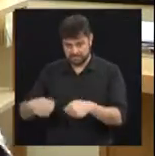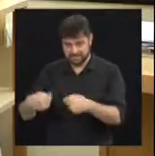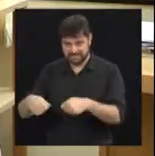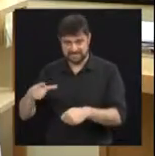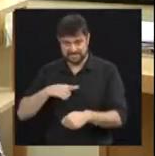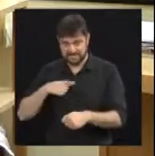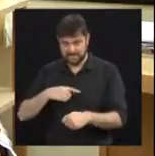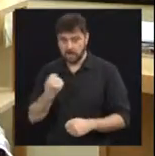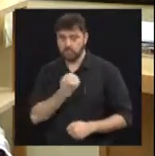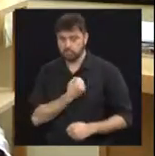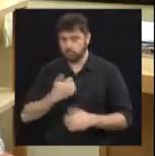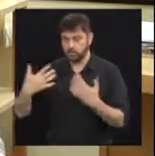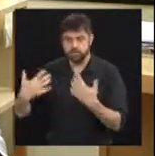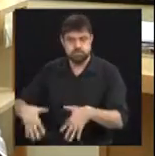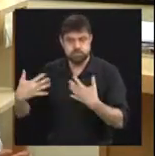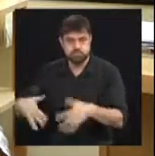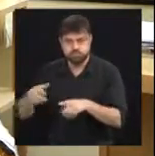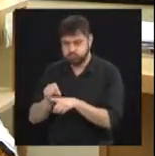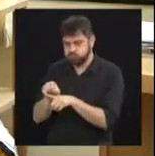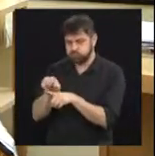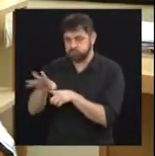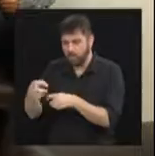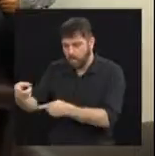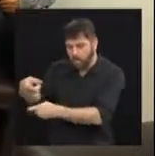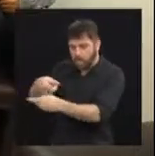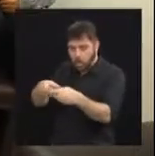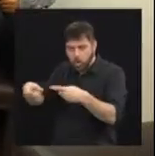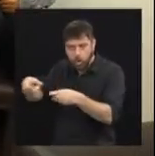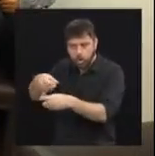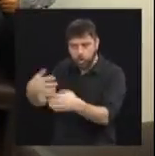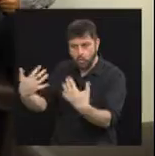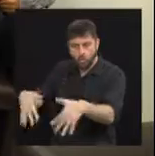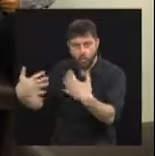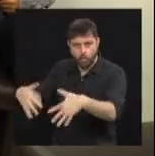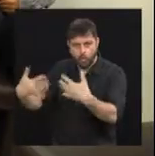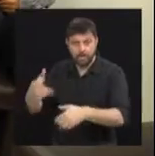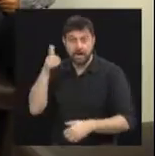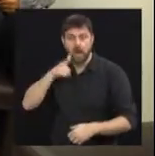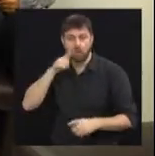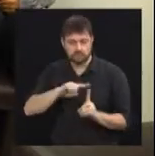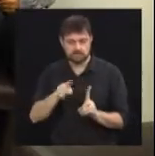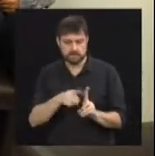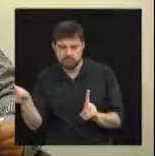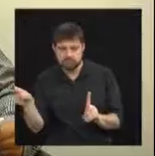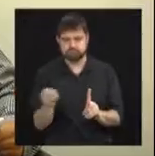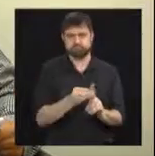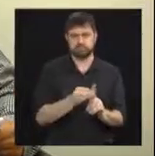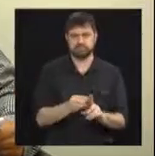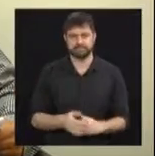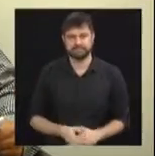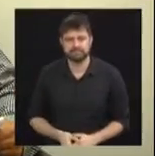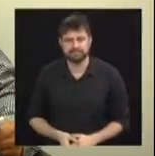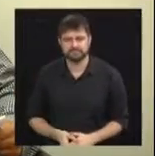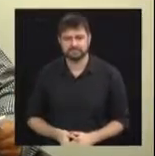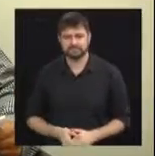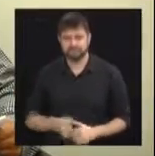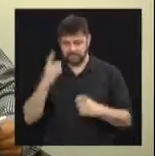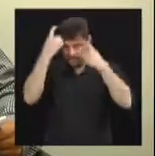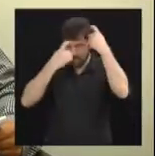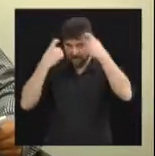que haja um número considerável de espermatozoides no sêmen ejaculado para que a fecundação de fato aconteça. E olha só a